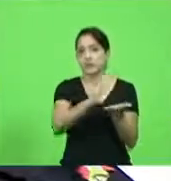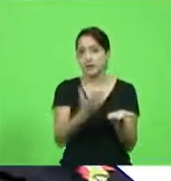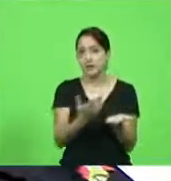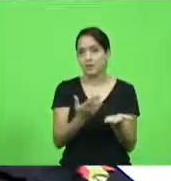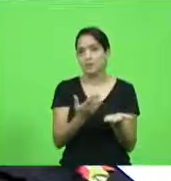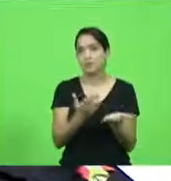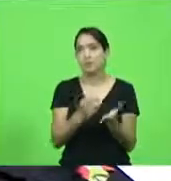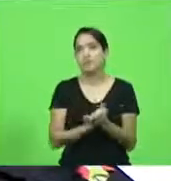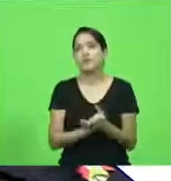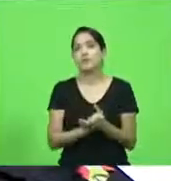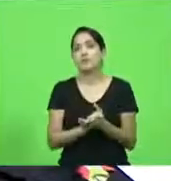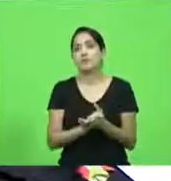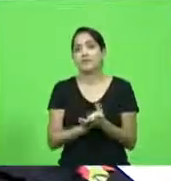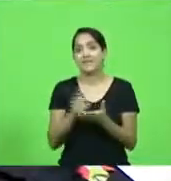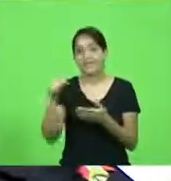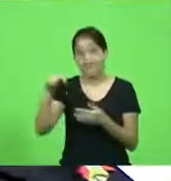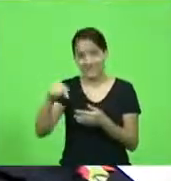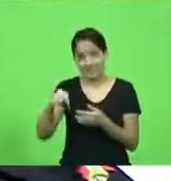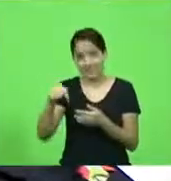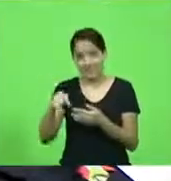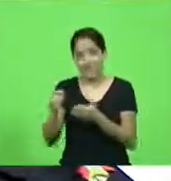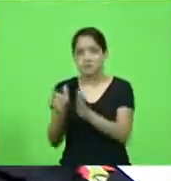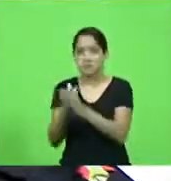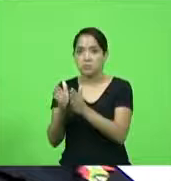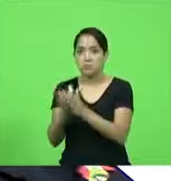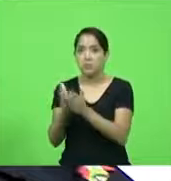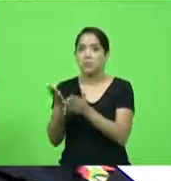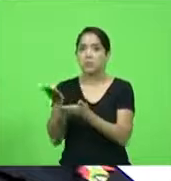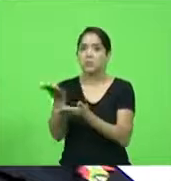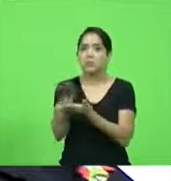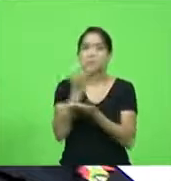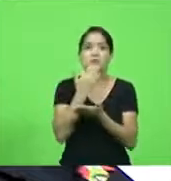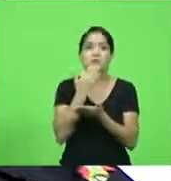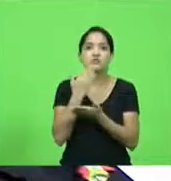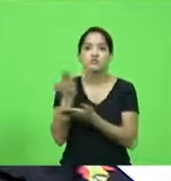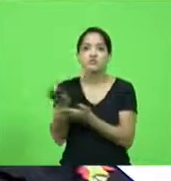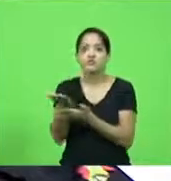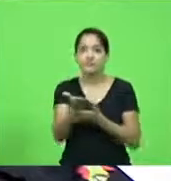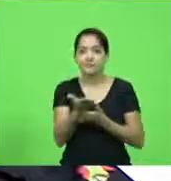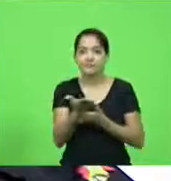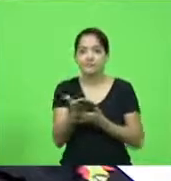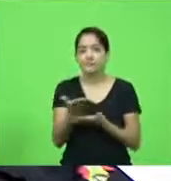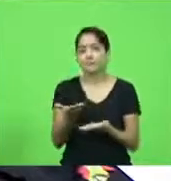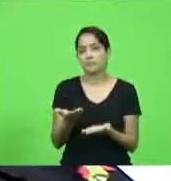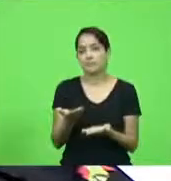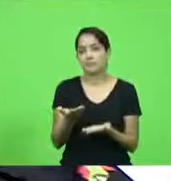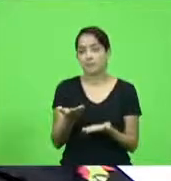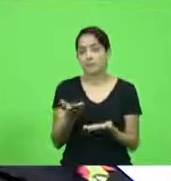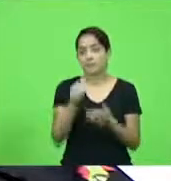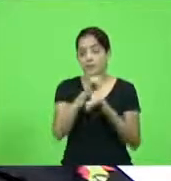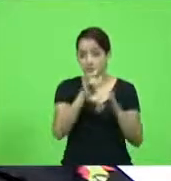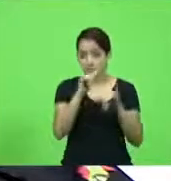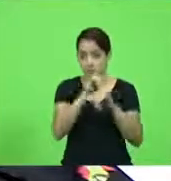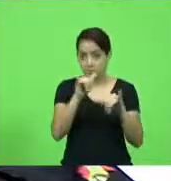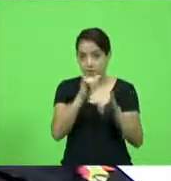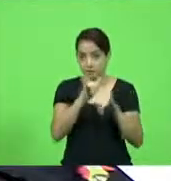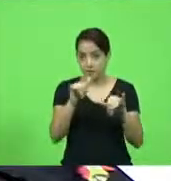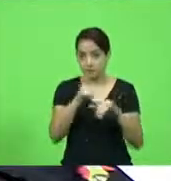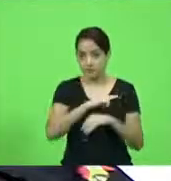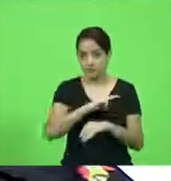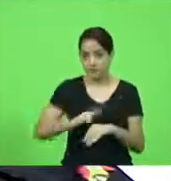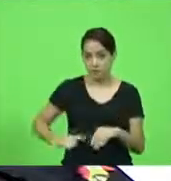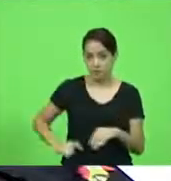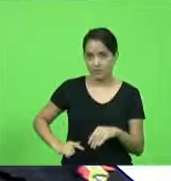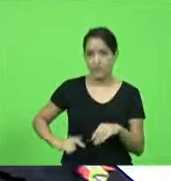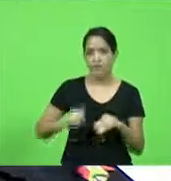mendigar, passar o pires para conseguir dinheiro para fazer uma estrada. Notícias como essa que o governador lançou dias atrás,